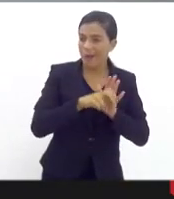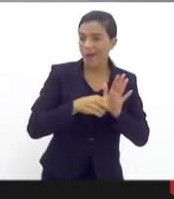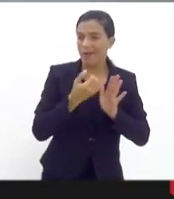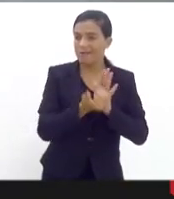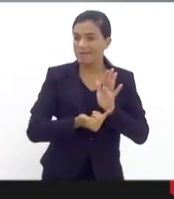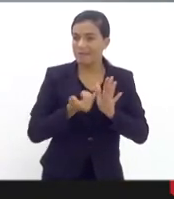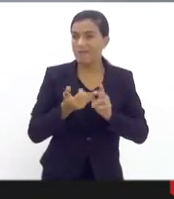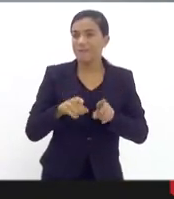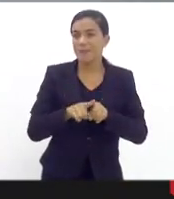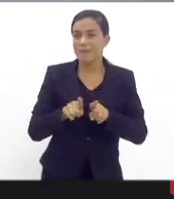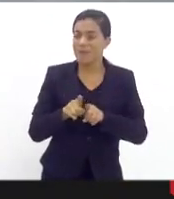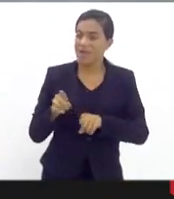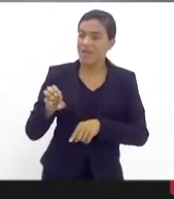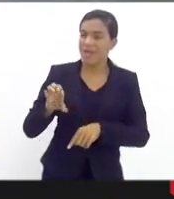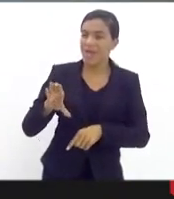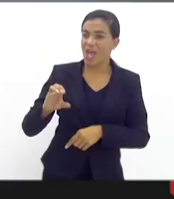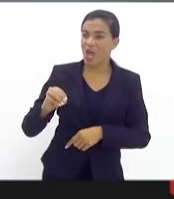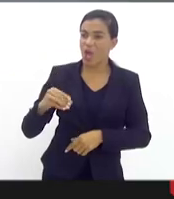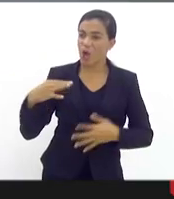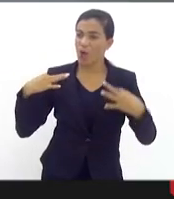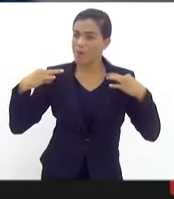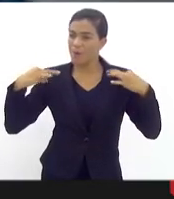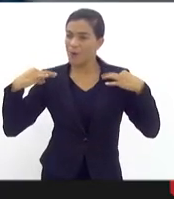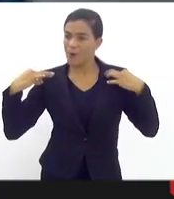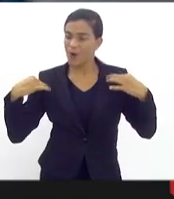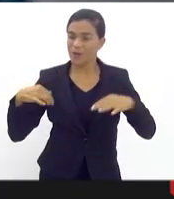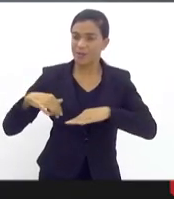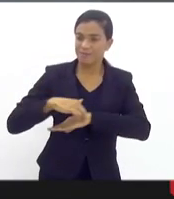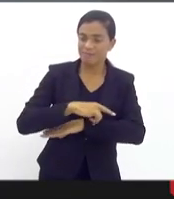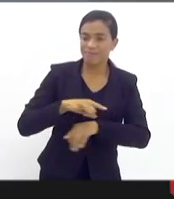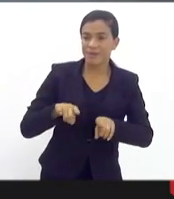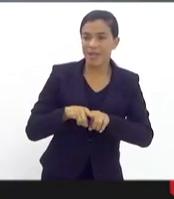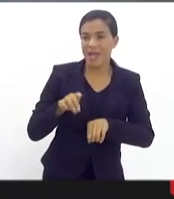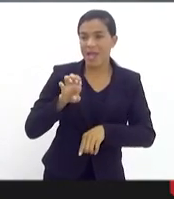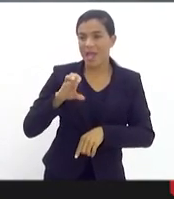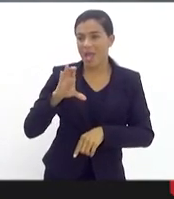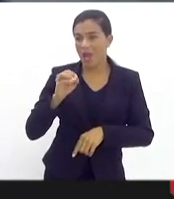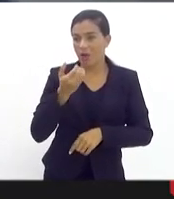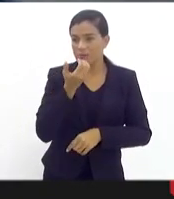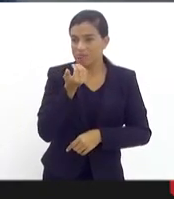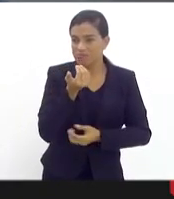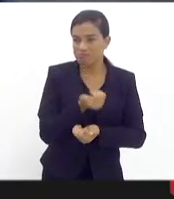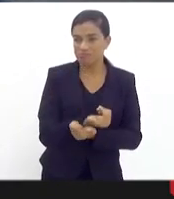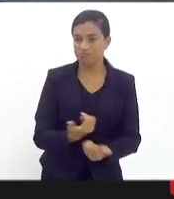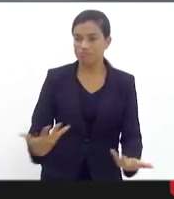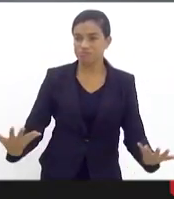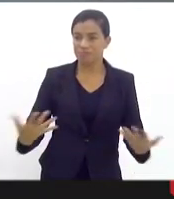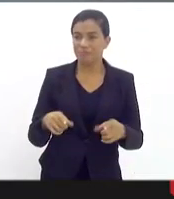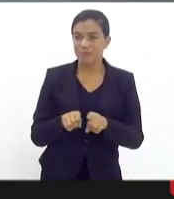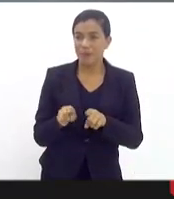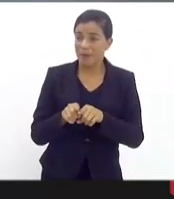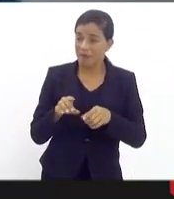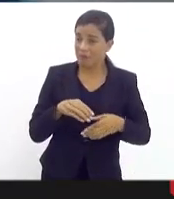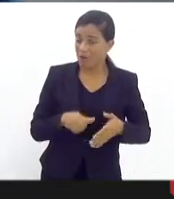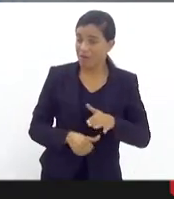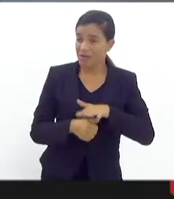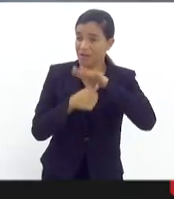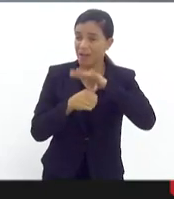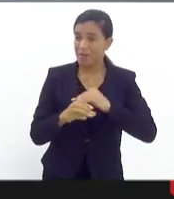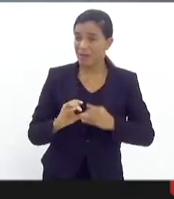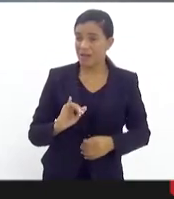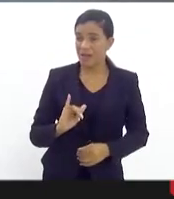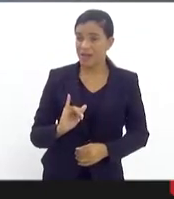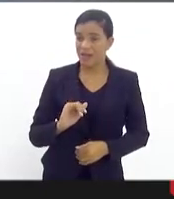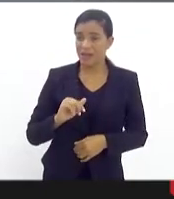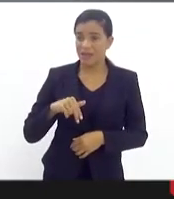ecomoda e ecobuffet nas comunidades, projetos que foram até dirigidos pela Ingrid. Outra coisa,